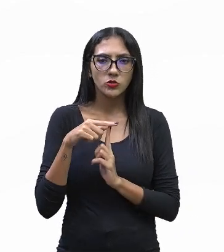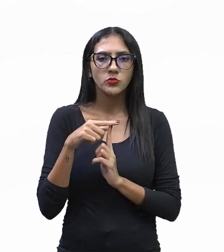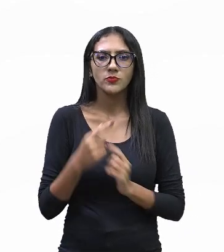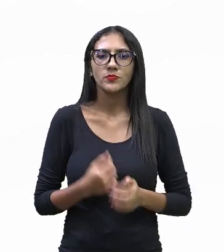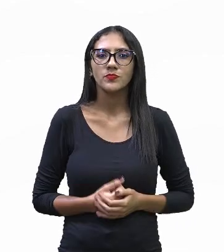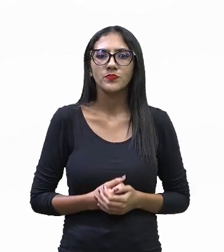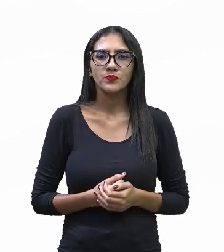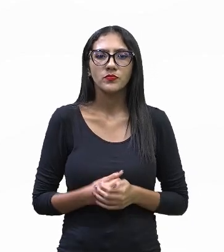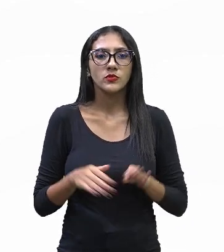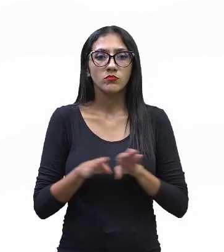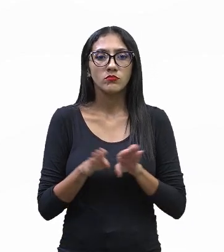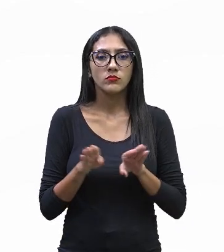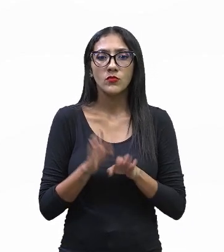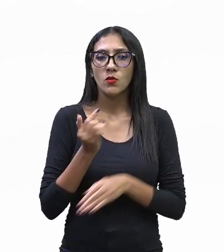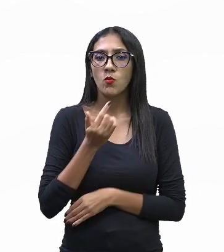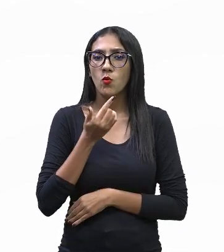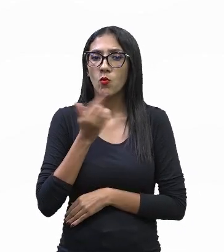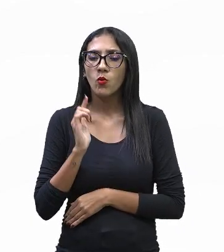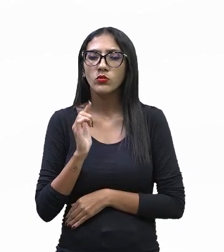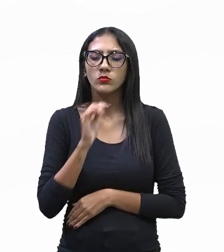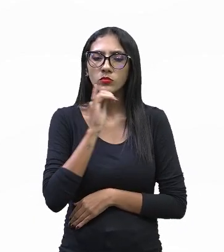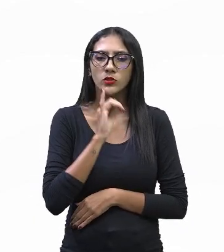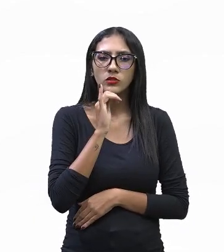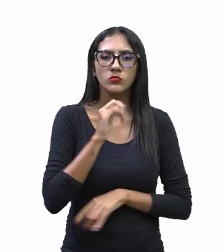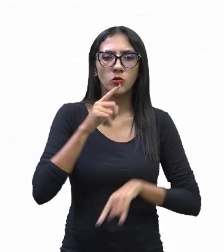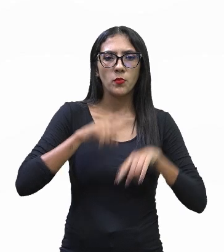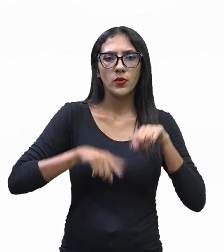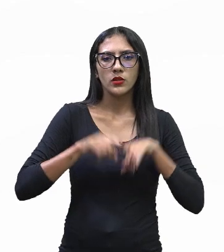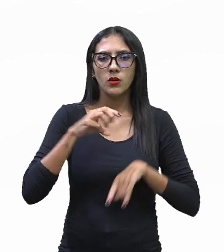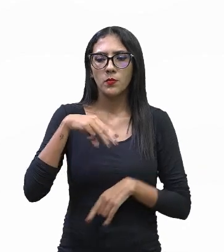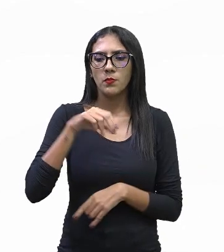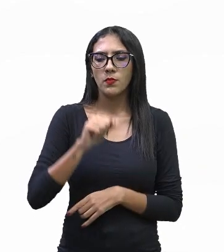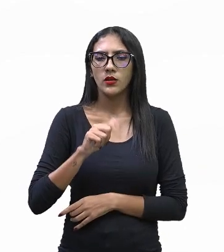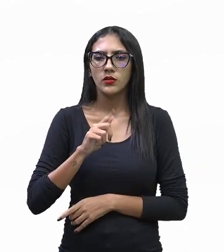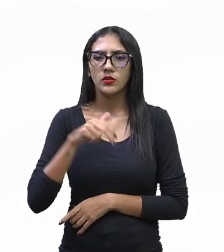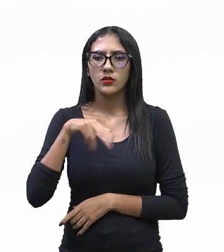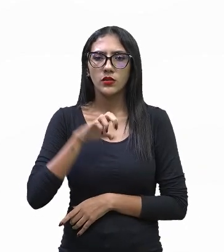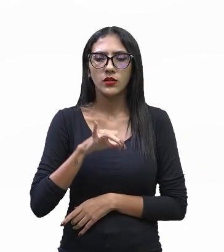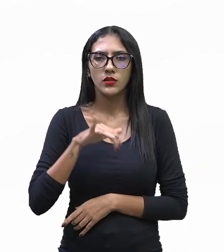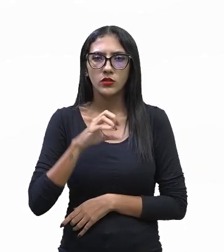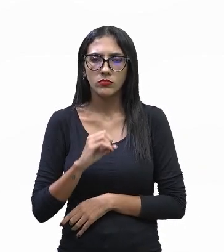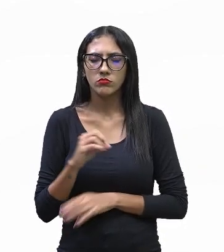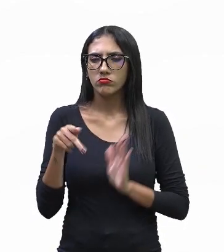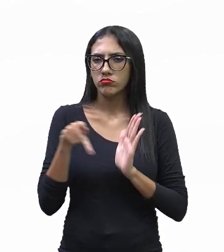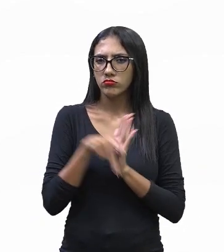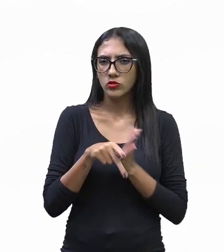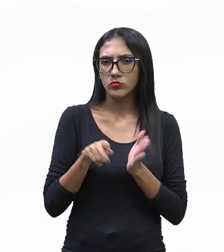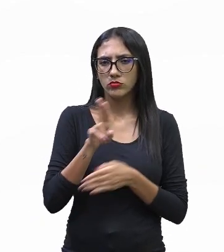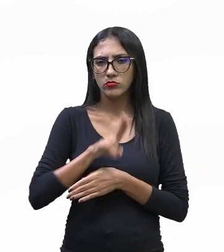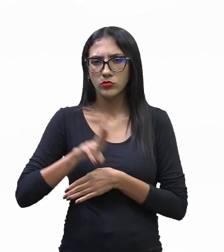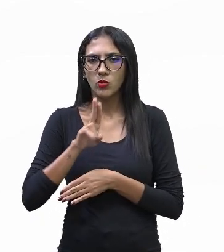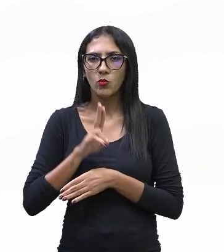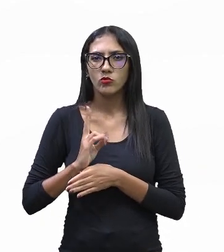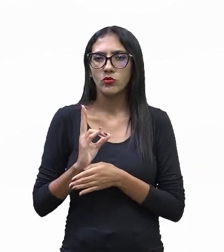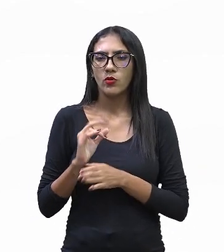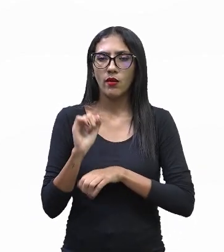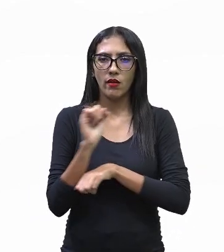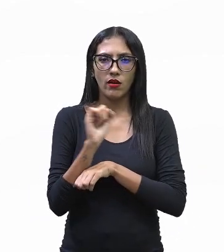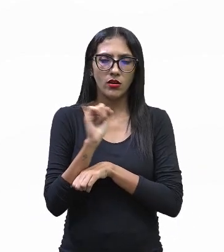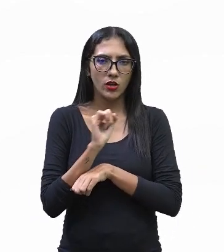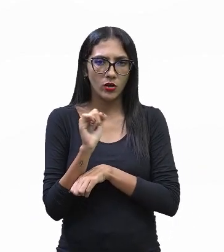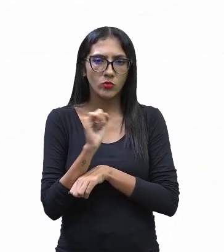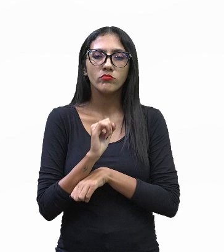E outro exemplo, a roda de magnésio, né, das calotas dos veículos, também a gente